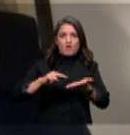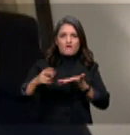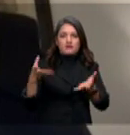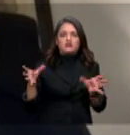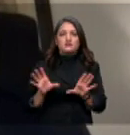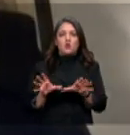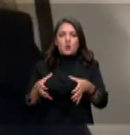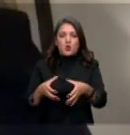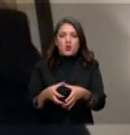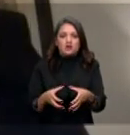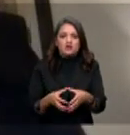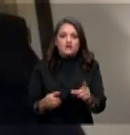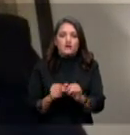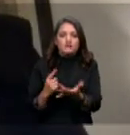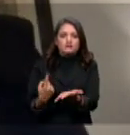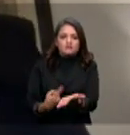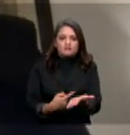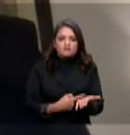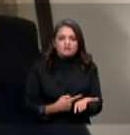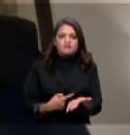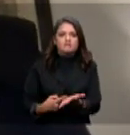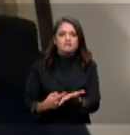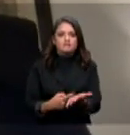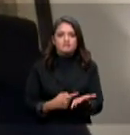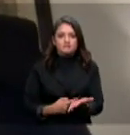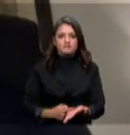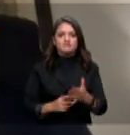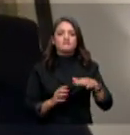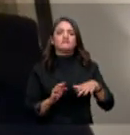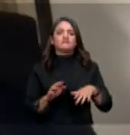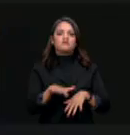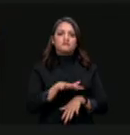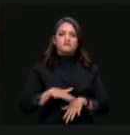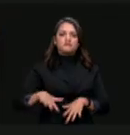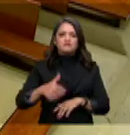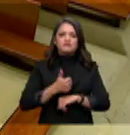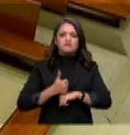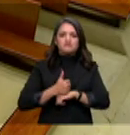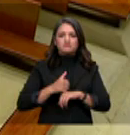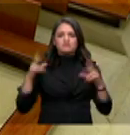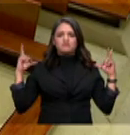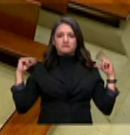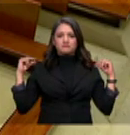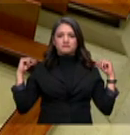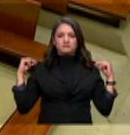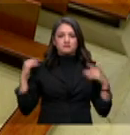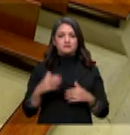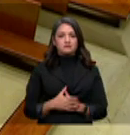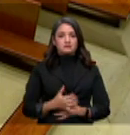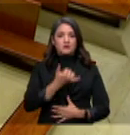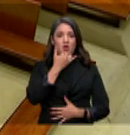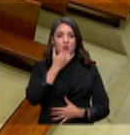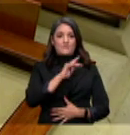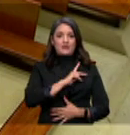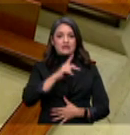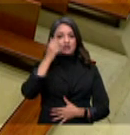convenções coletivas pactuadas entre transportadores e motoristas. Ministro André,